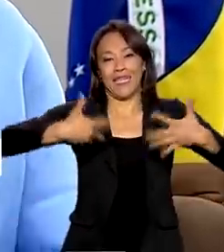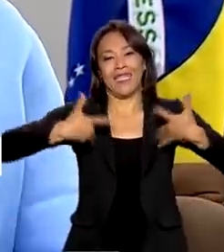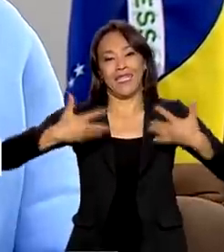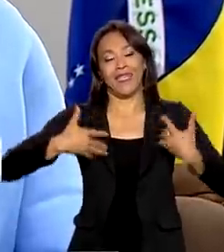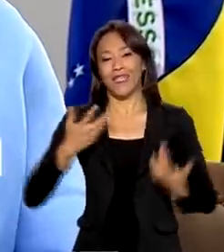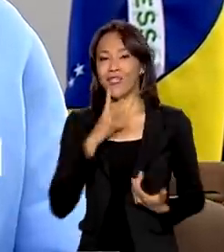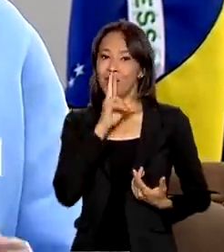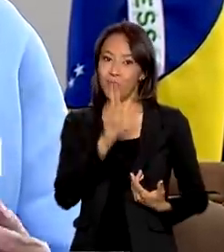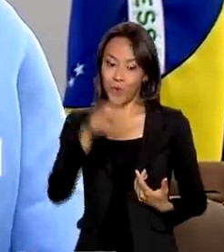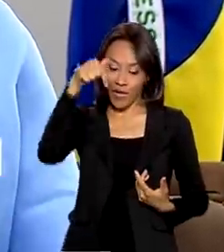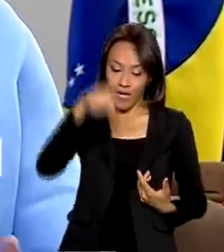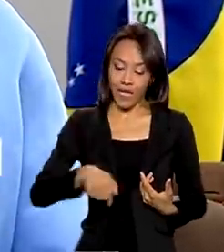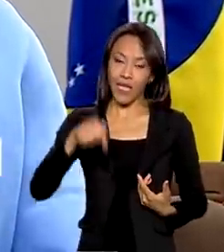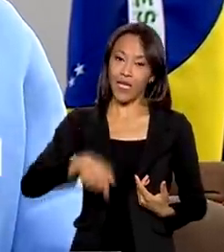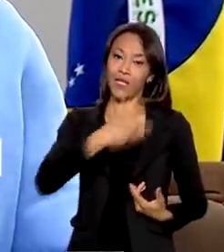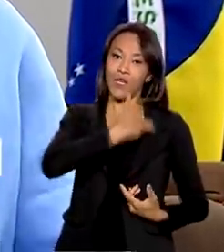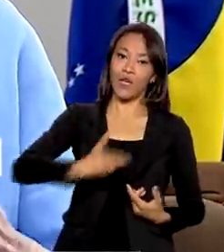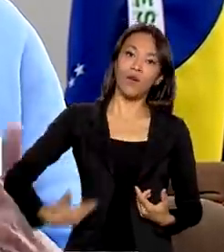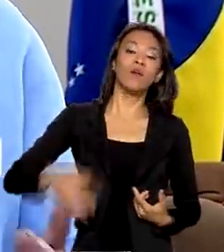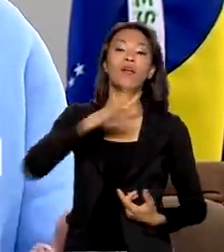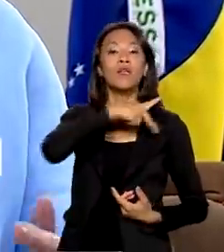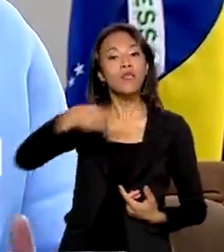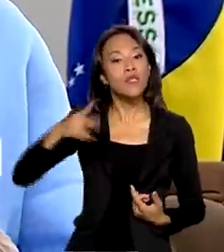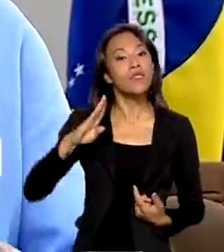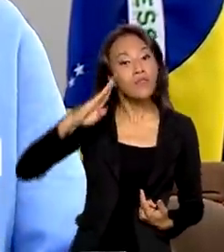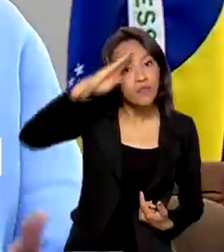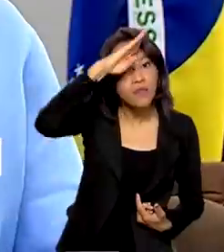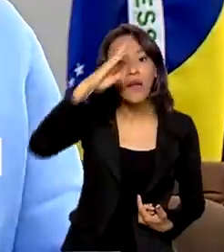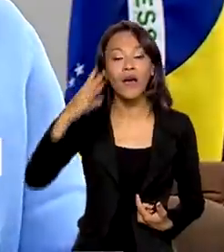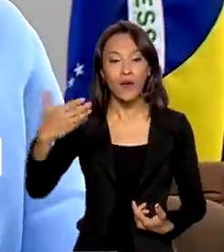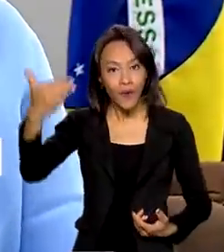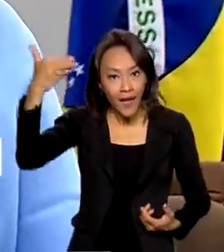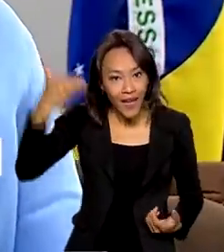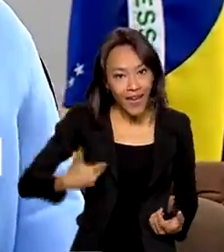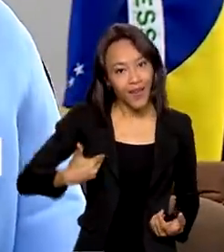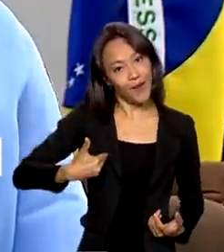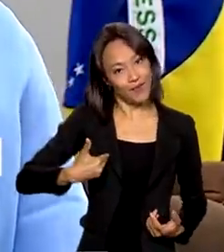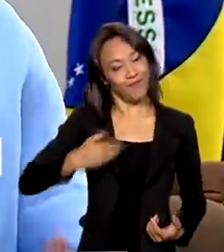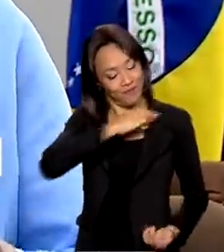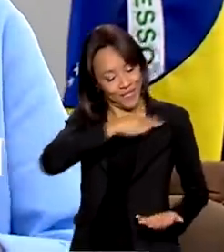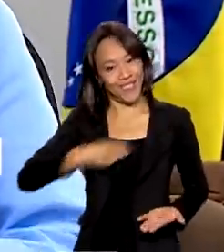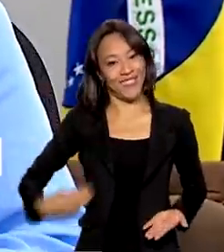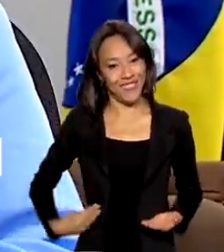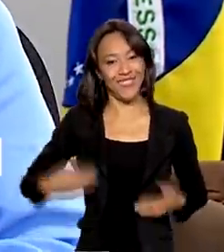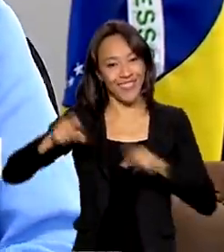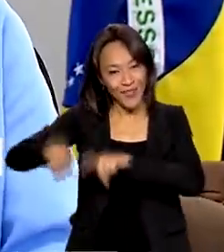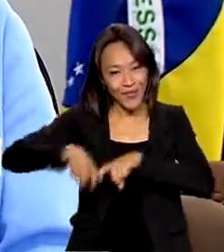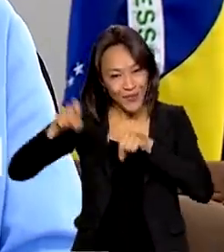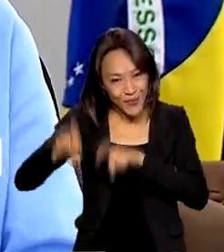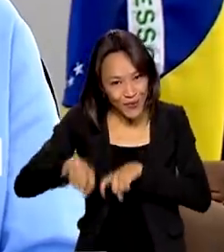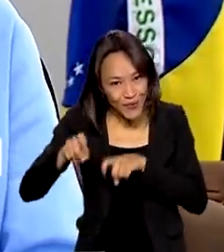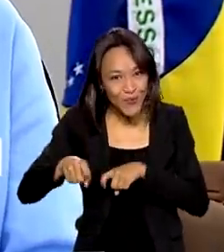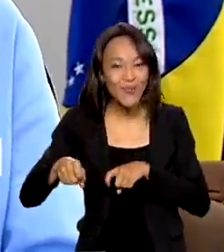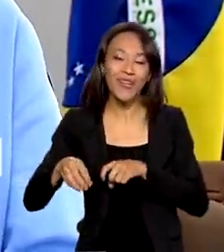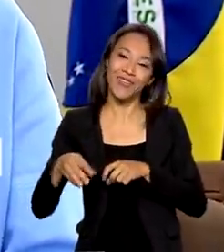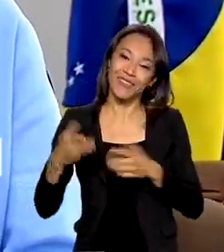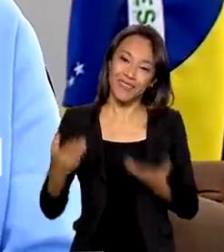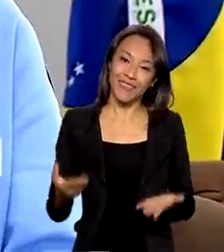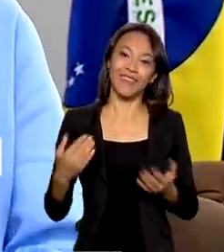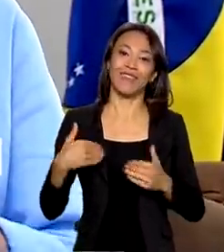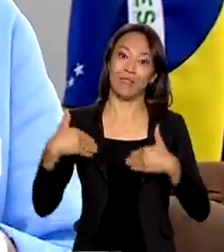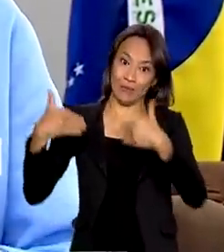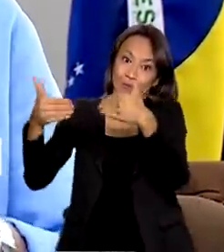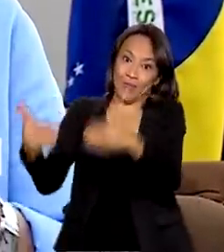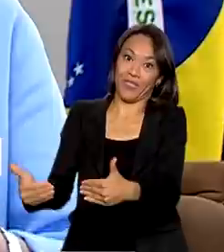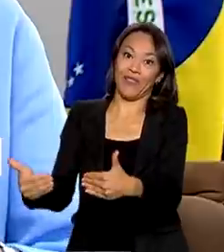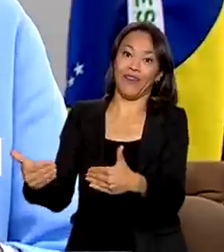de dizer que neste governo do presidente aí bolsonaro que eu estou estou ministra da agricultura pecuária e Abastecimento